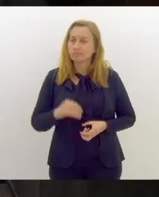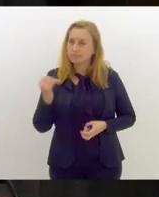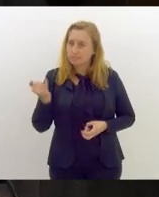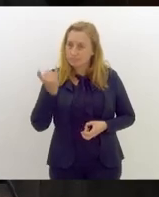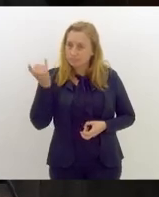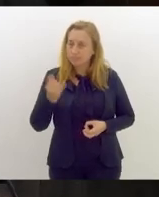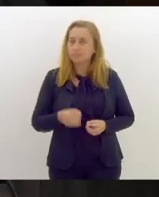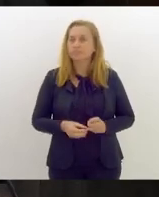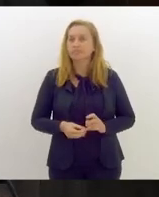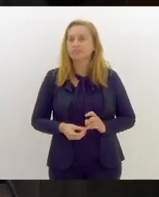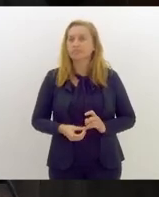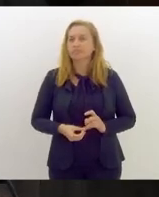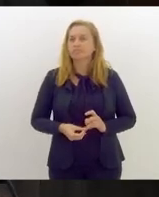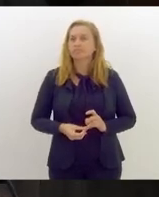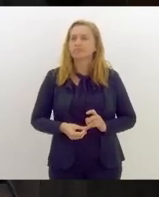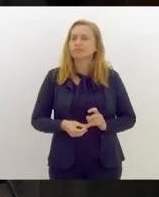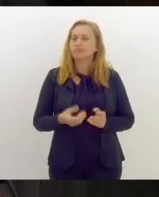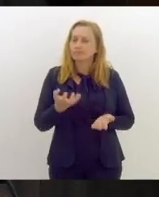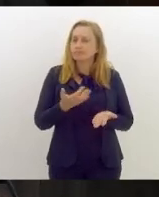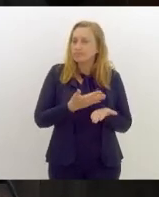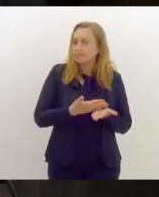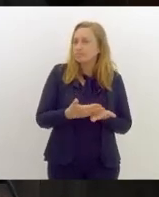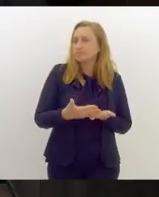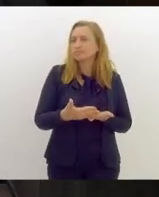e eu quero começar